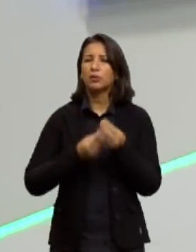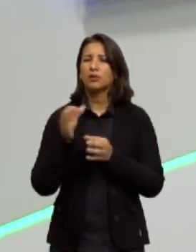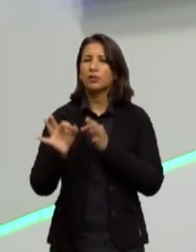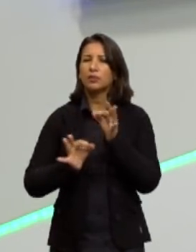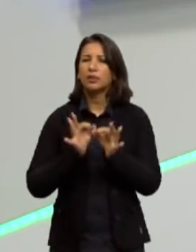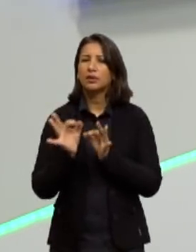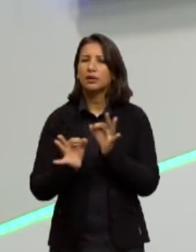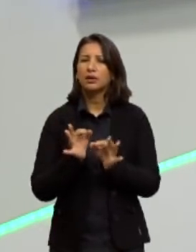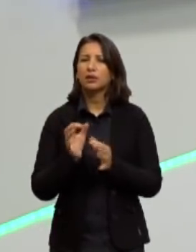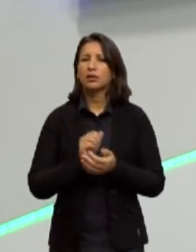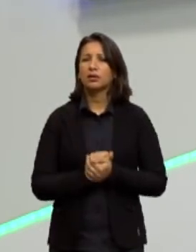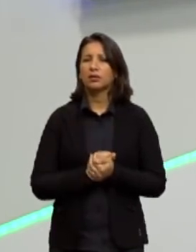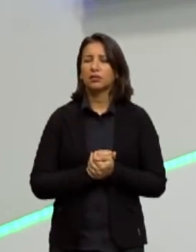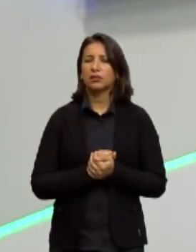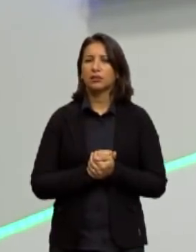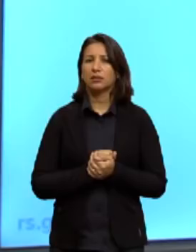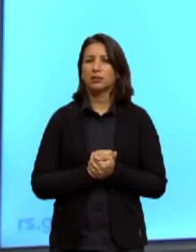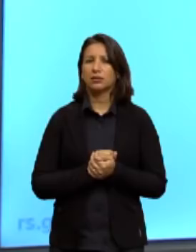organizar